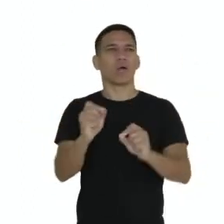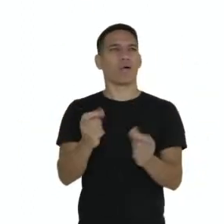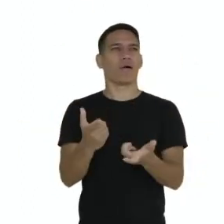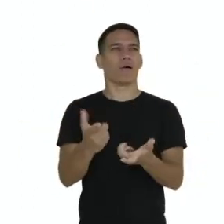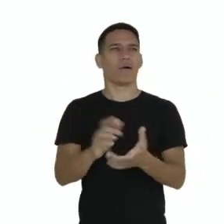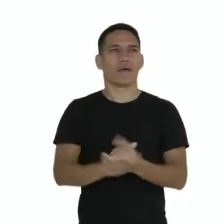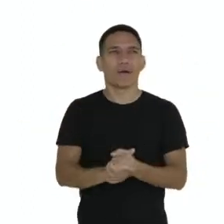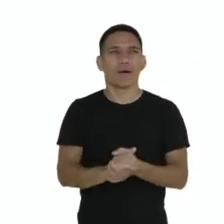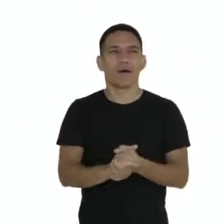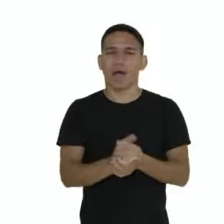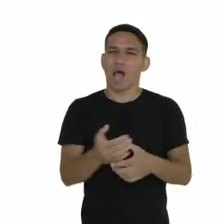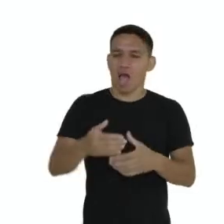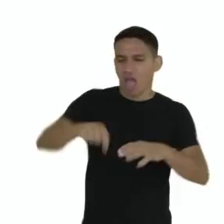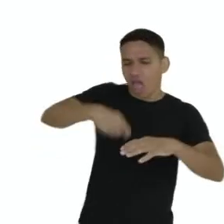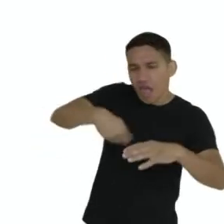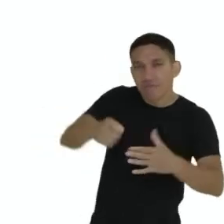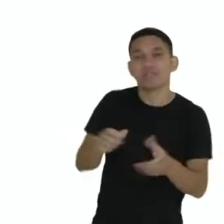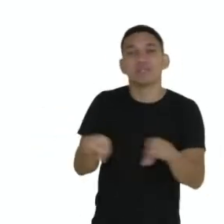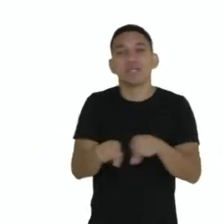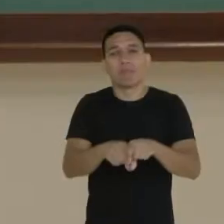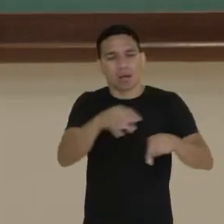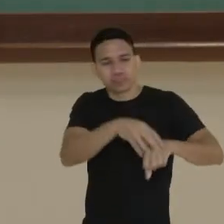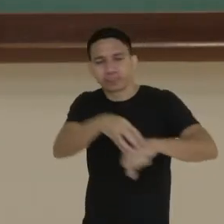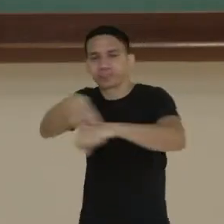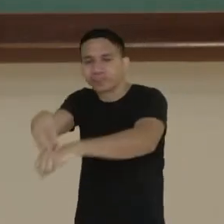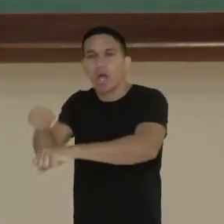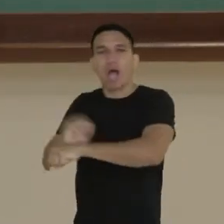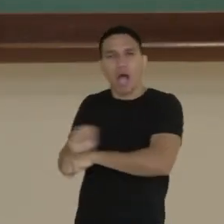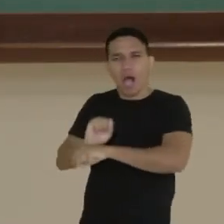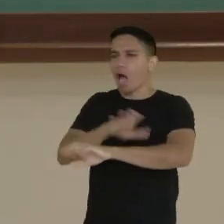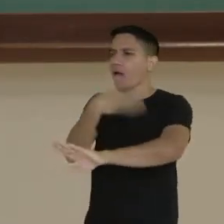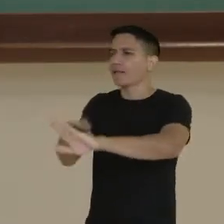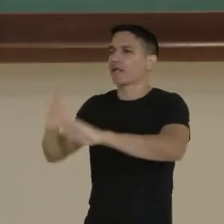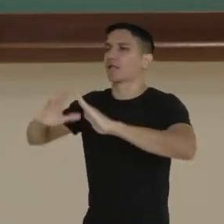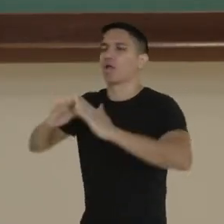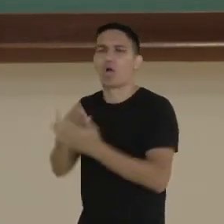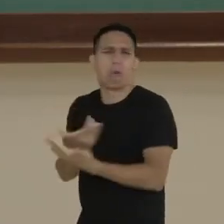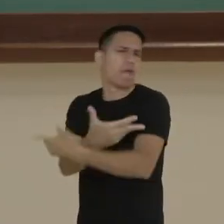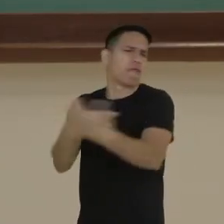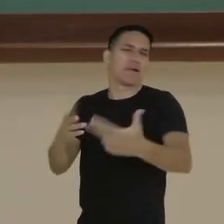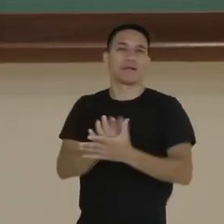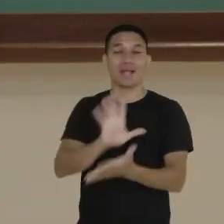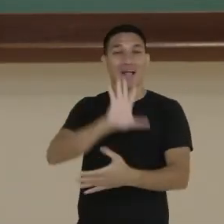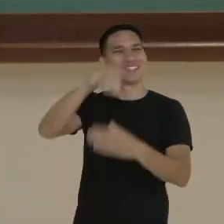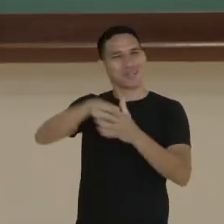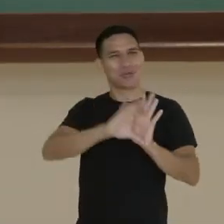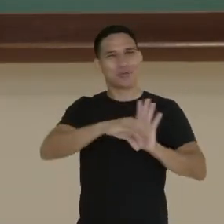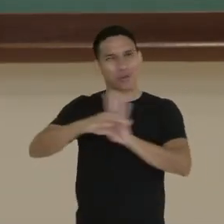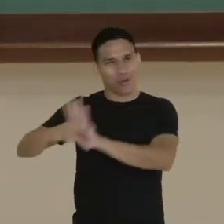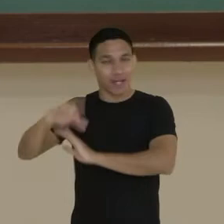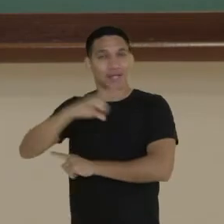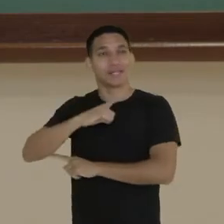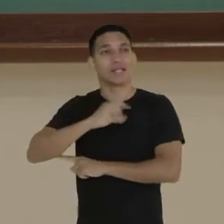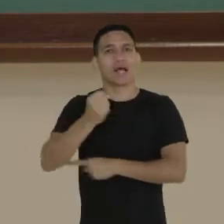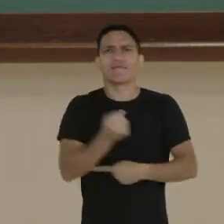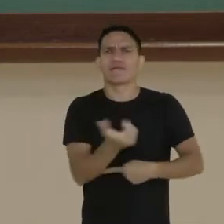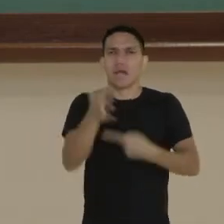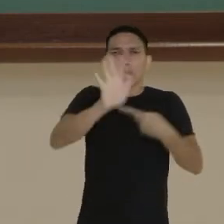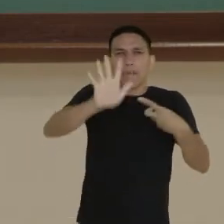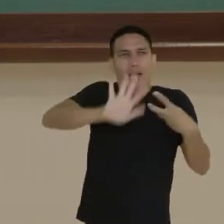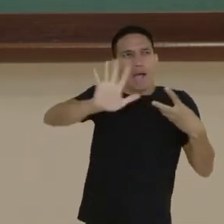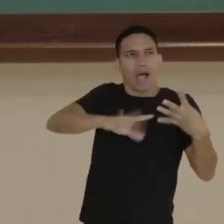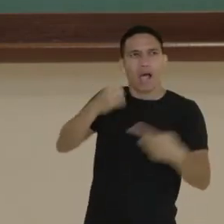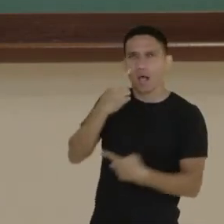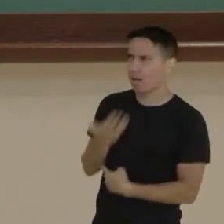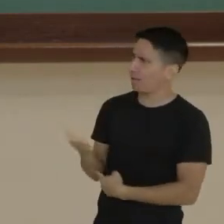de carro até a escola, praia, etc. Dentro desse conceito aqui, você pode perceber que existem umas figuras, né? Parece